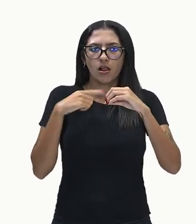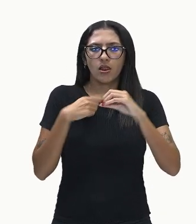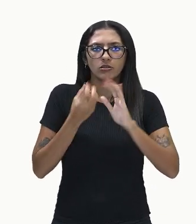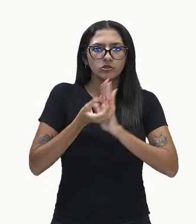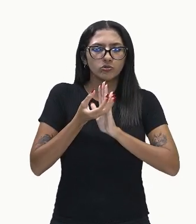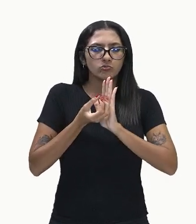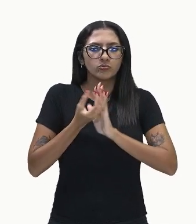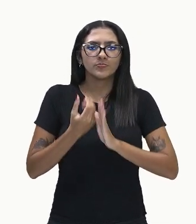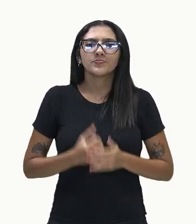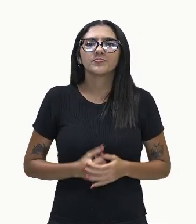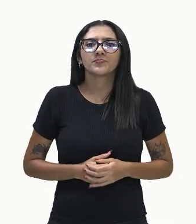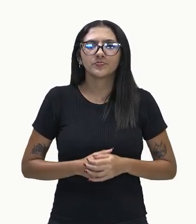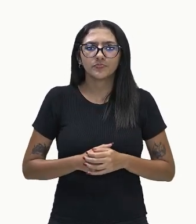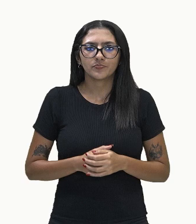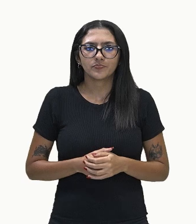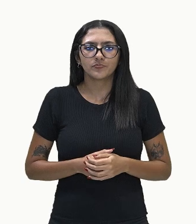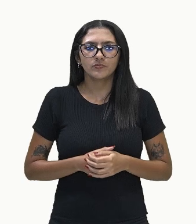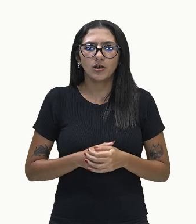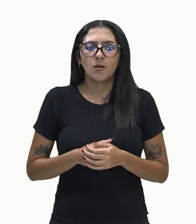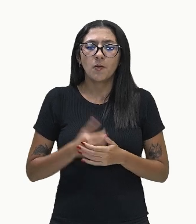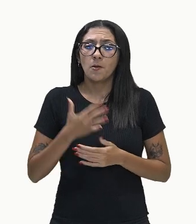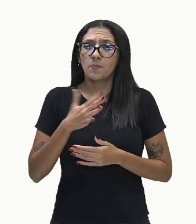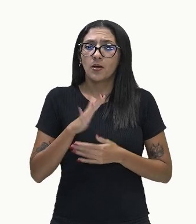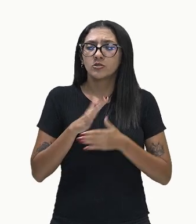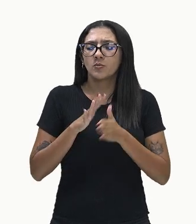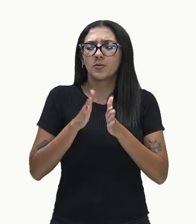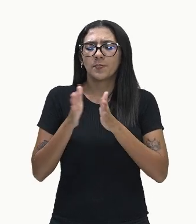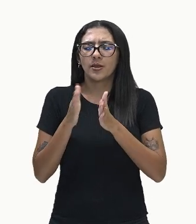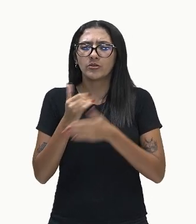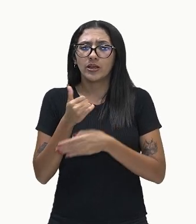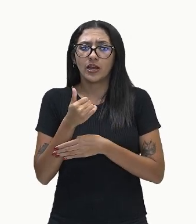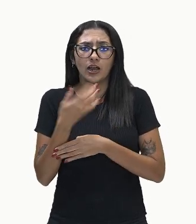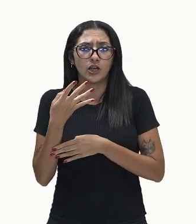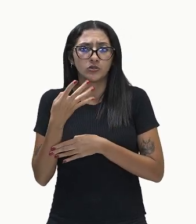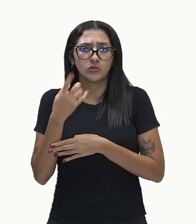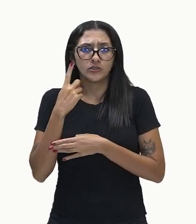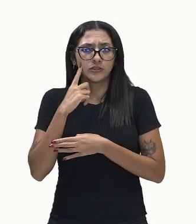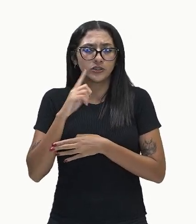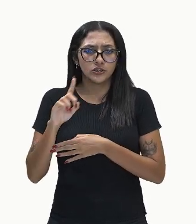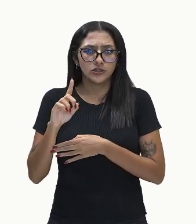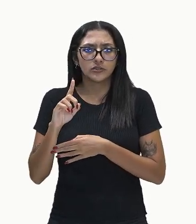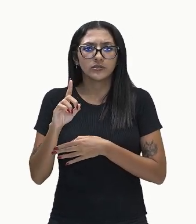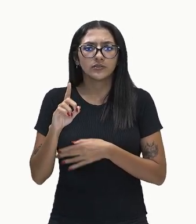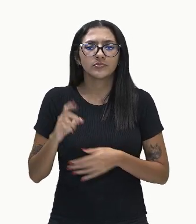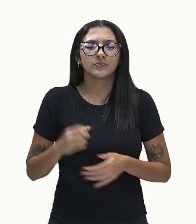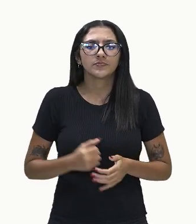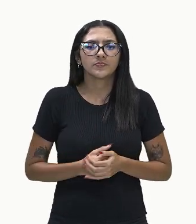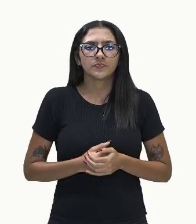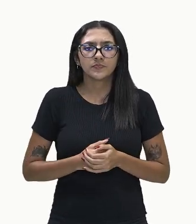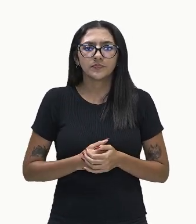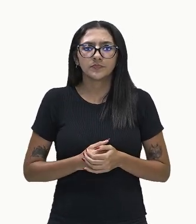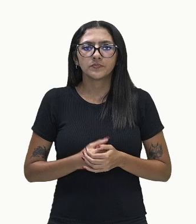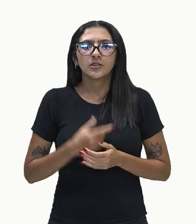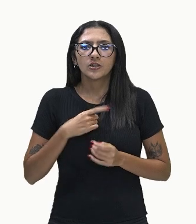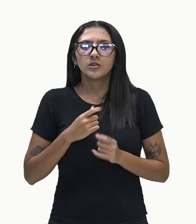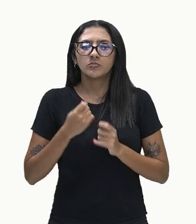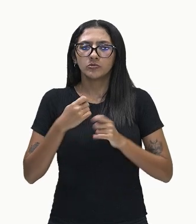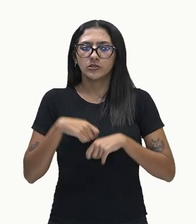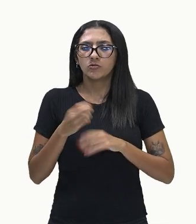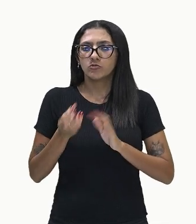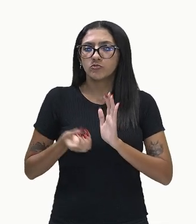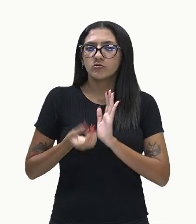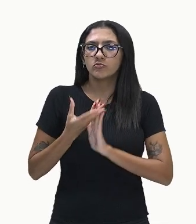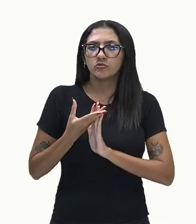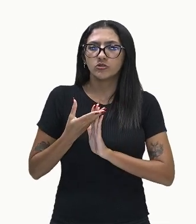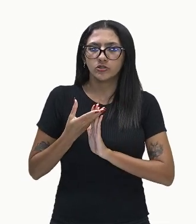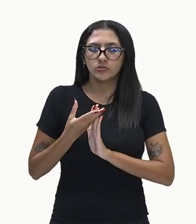14 dias, a maturação para que ocorra a ovulação,